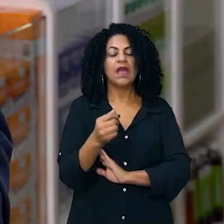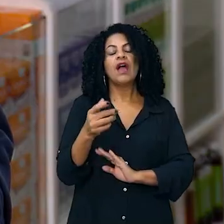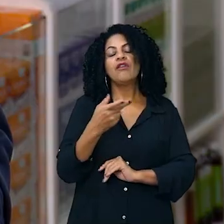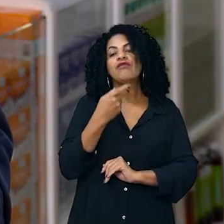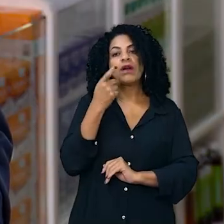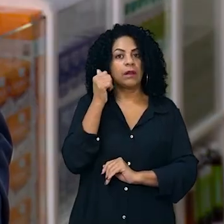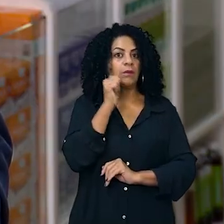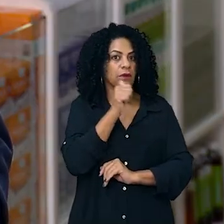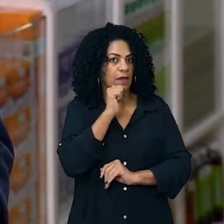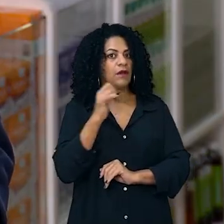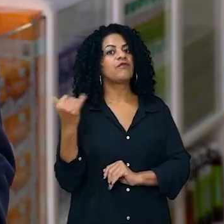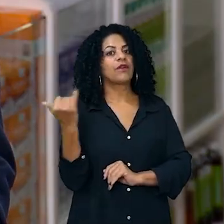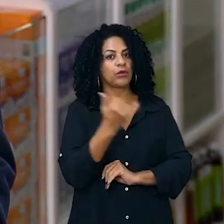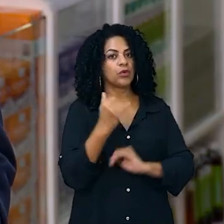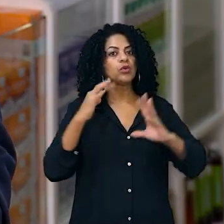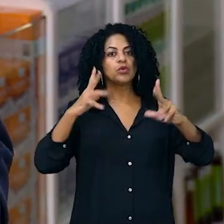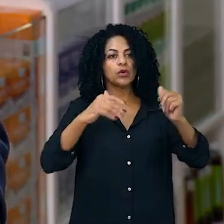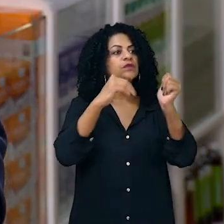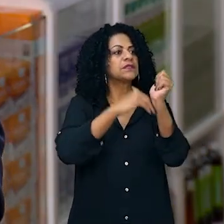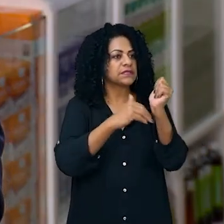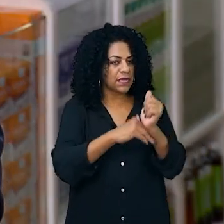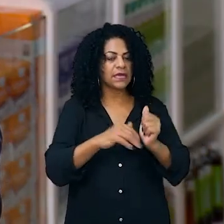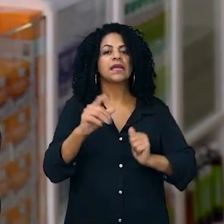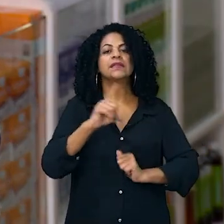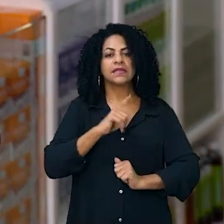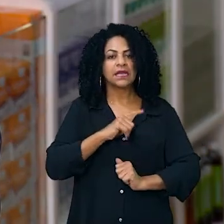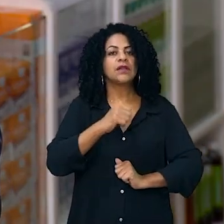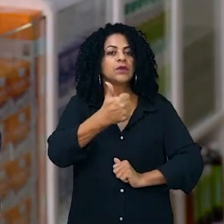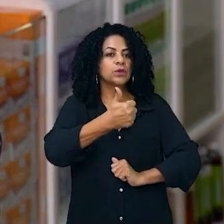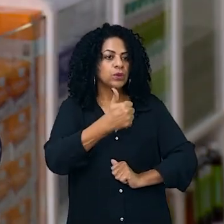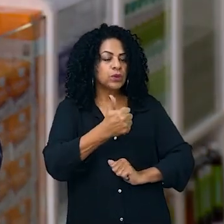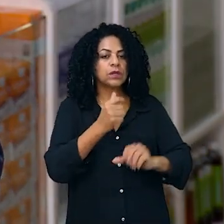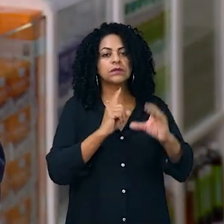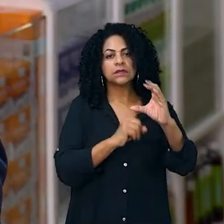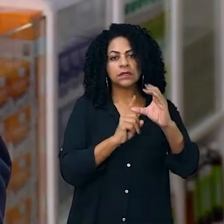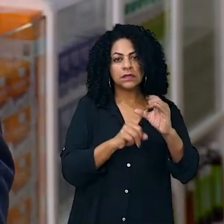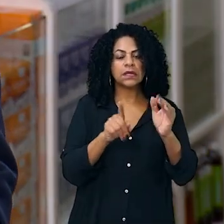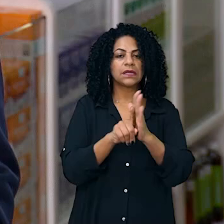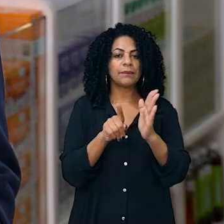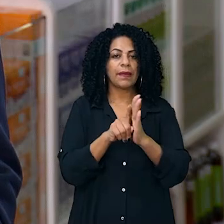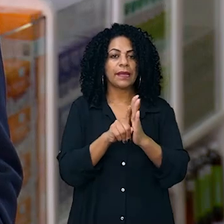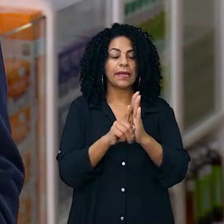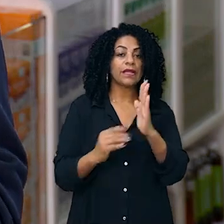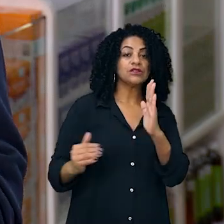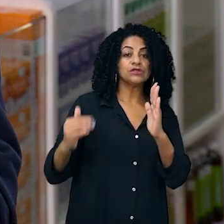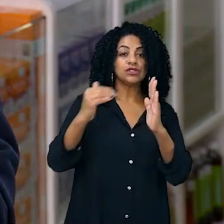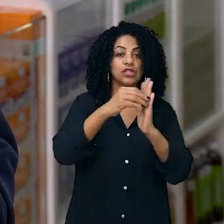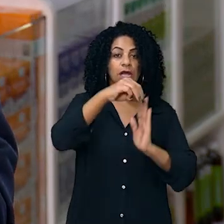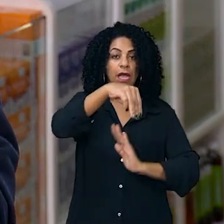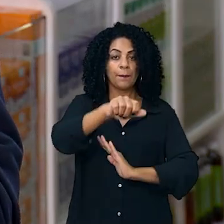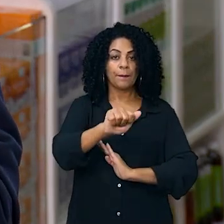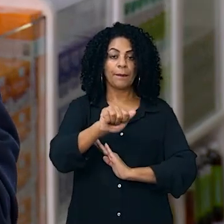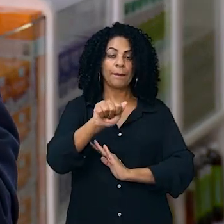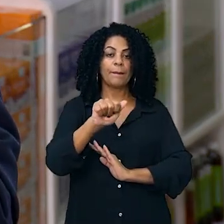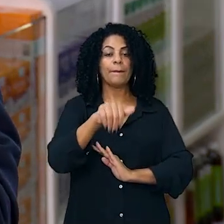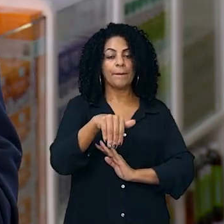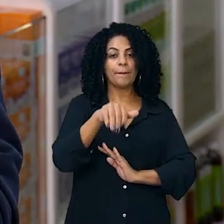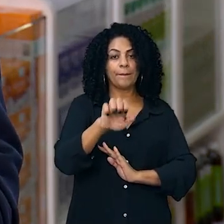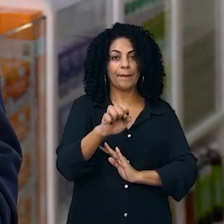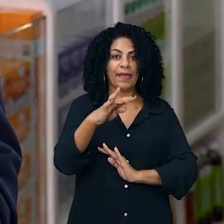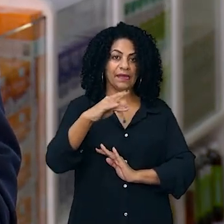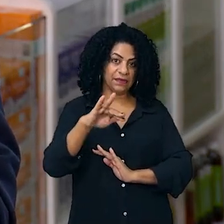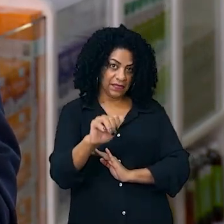questão, inclusive para que pudessem oferecer vantagens aos clientes e atingir as metas da empresa. Em defesa, a